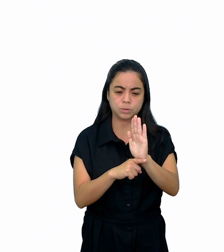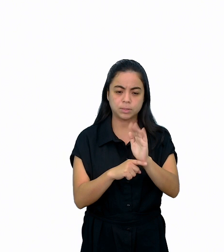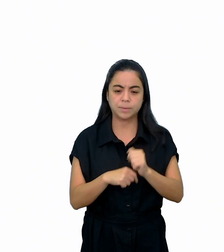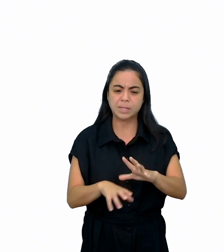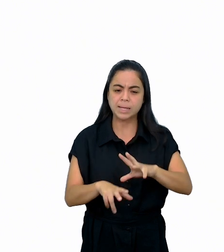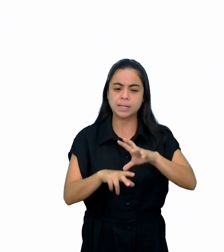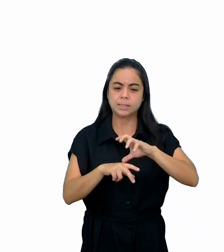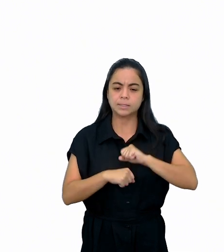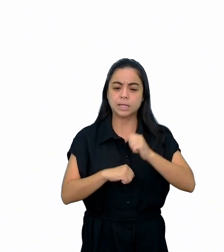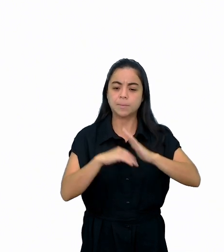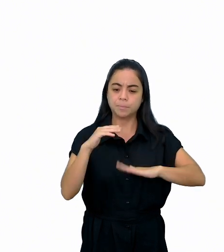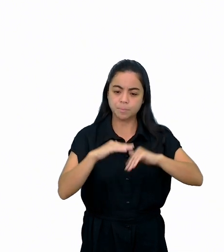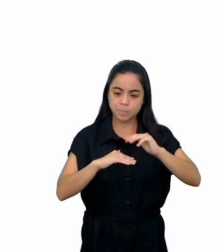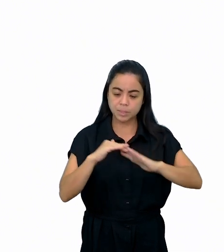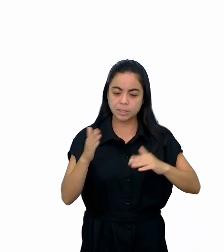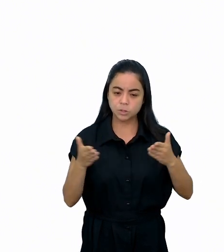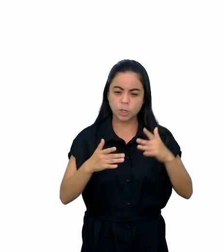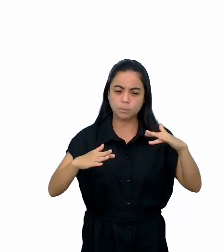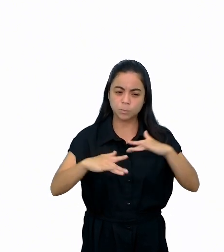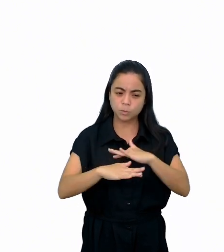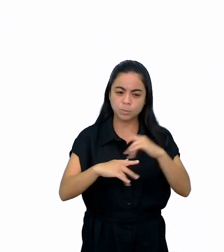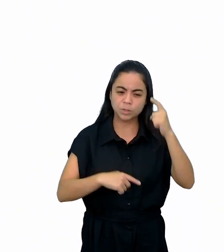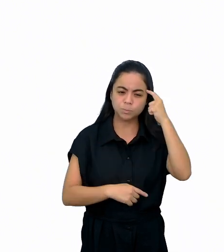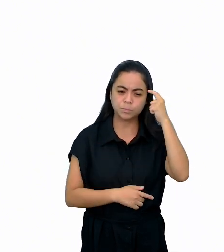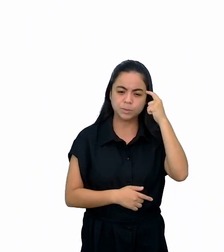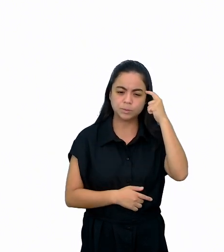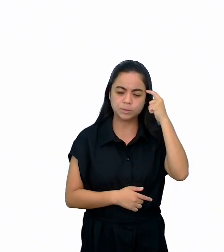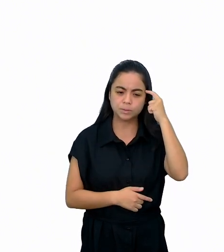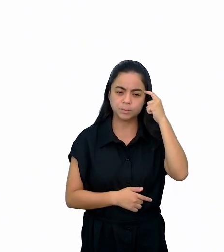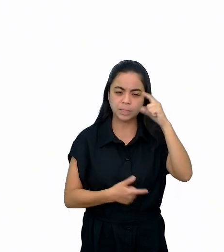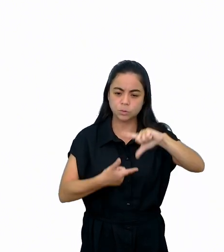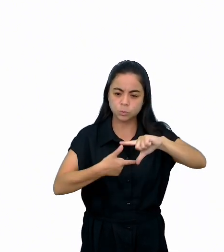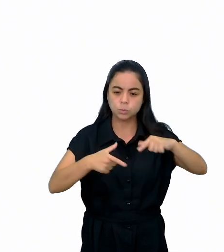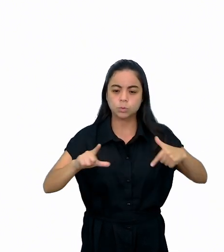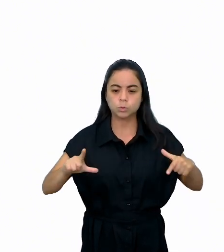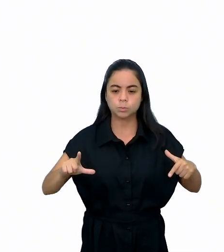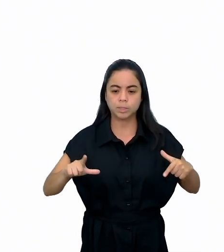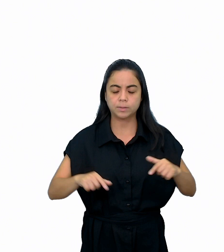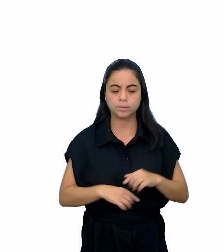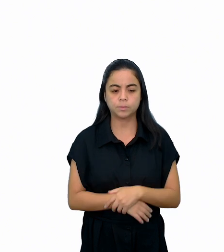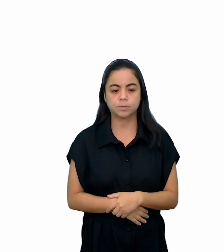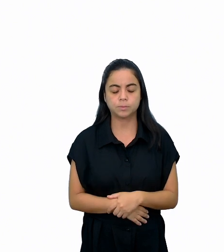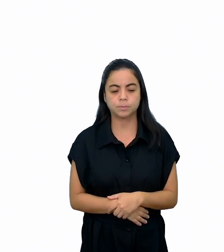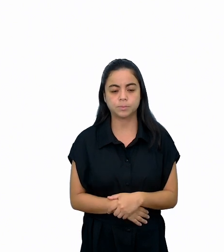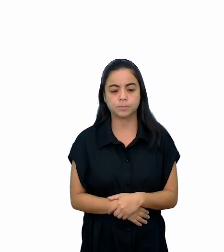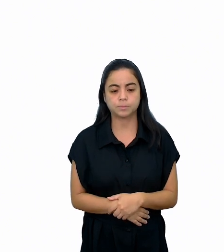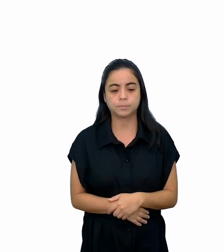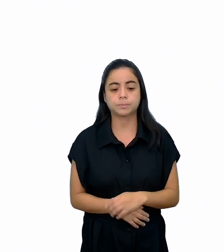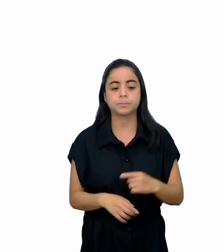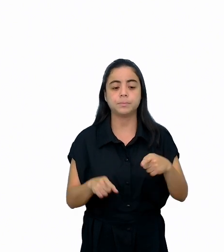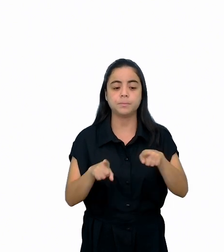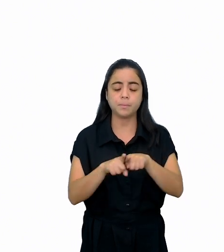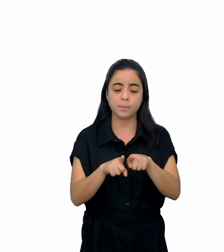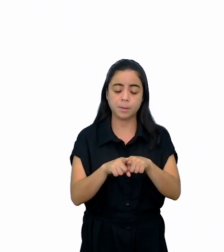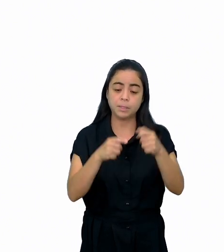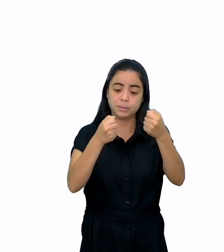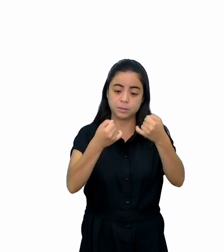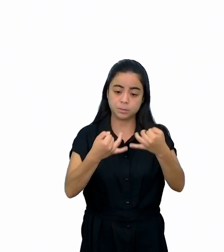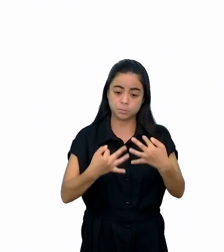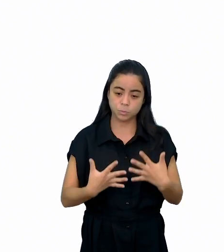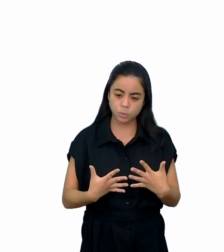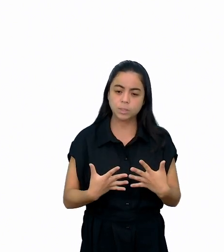habilidade associada ao desenvolvimento do pensamento geométrico, né? E a gente vai explorar um pouquinho